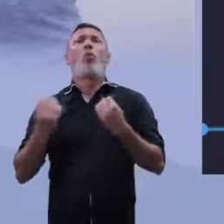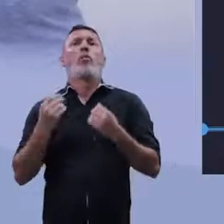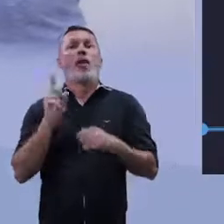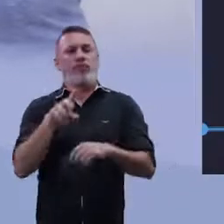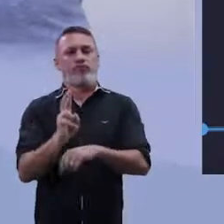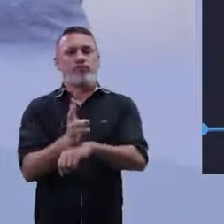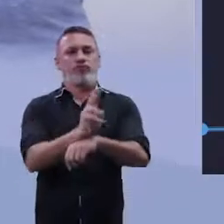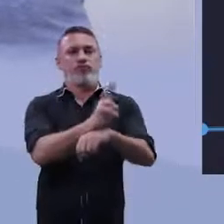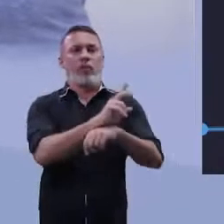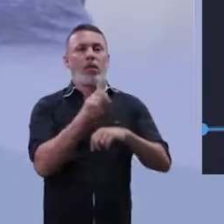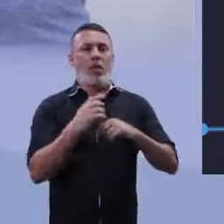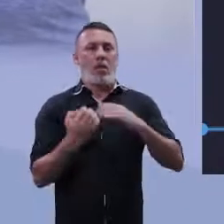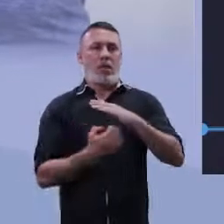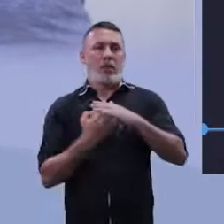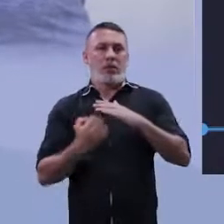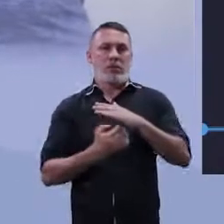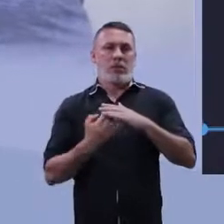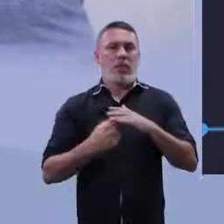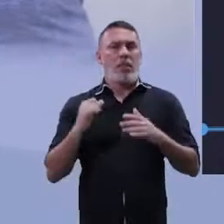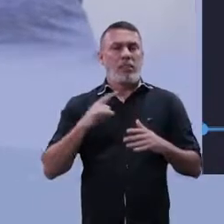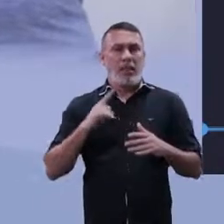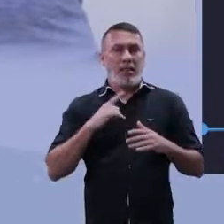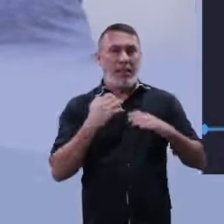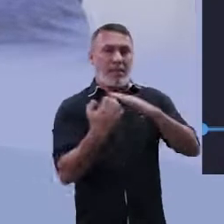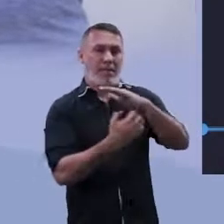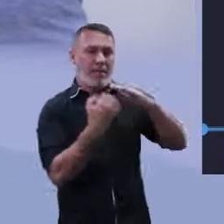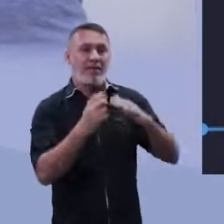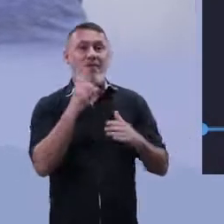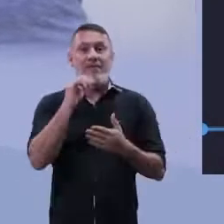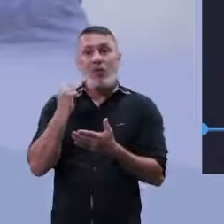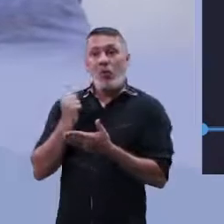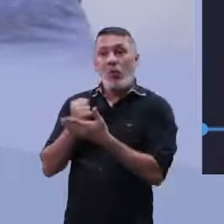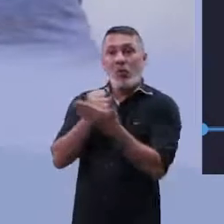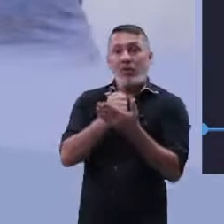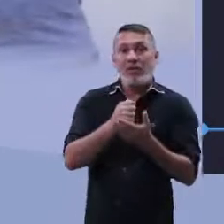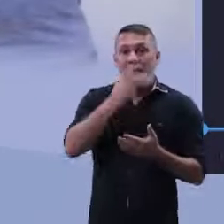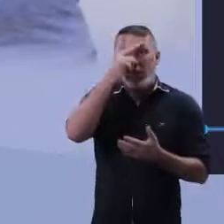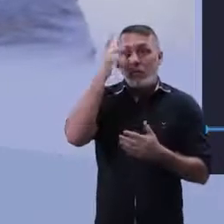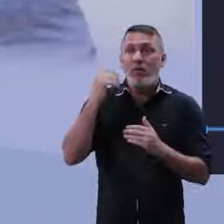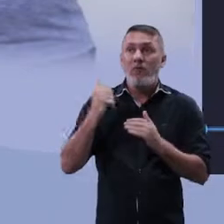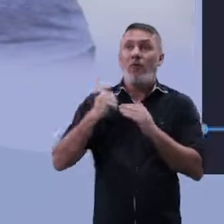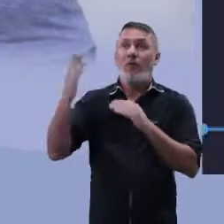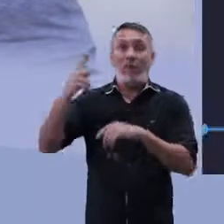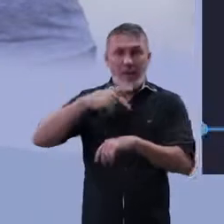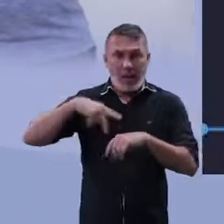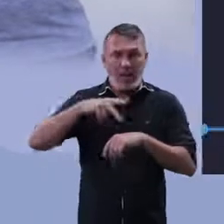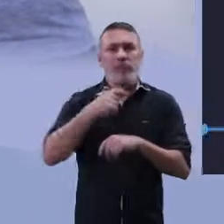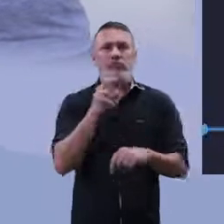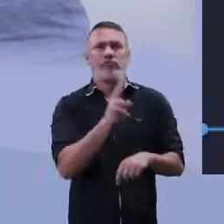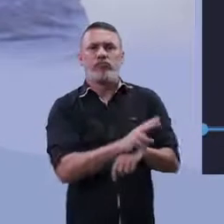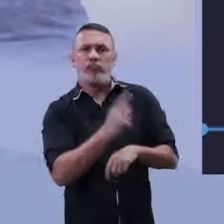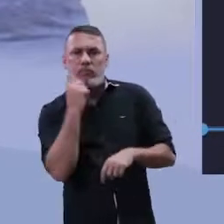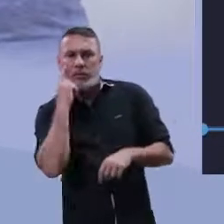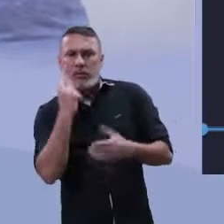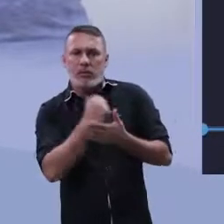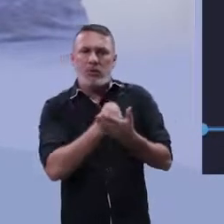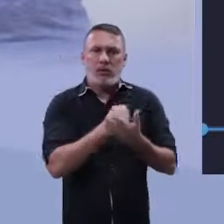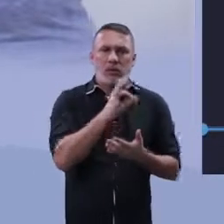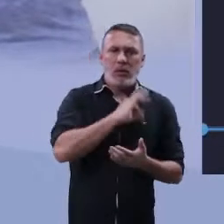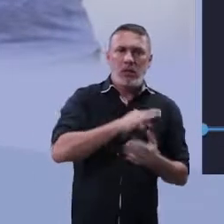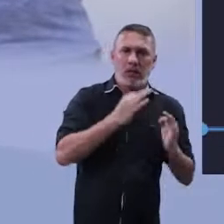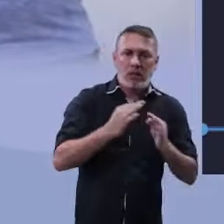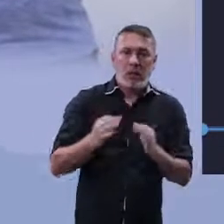quê? Fiscalização das empresas que apresentam imigrantes como funcionários. Interessante. Né? Bem como a realização